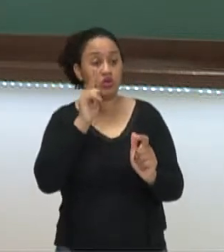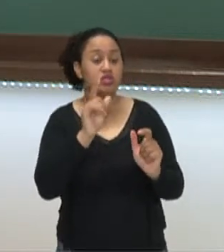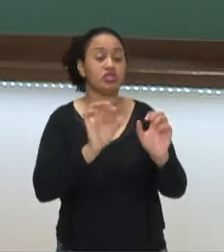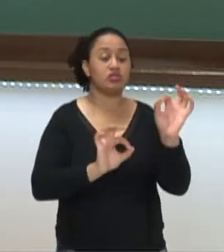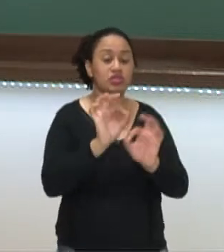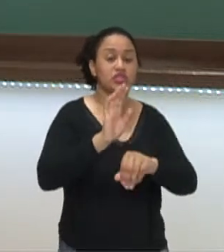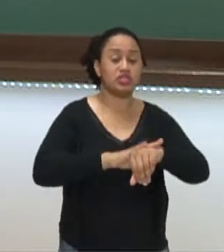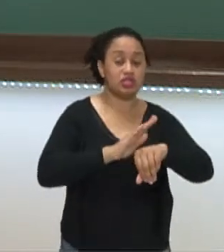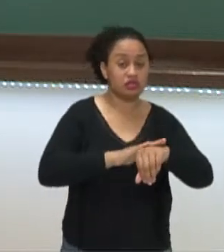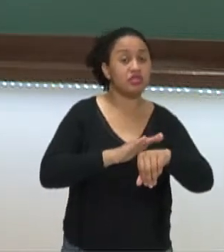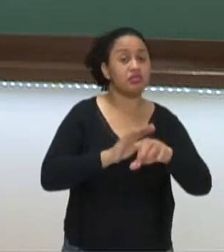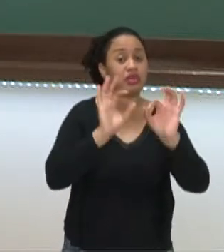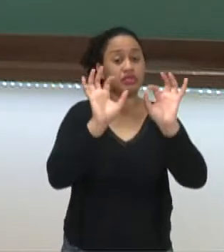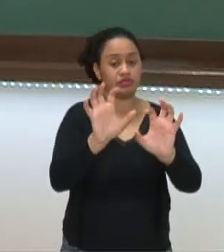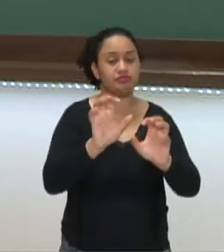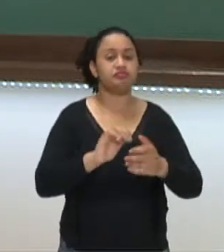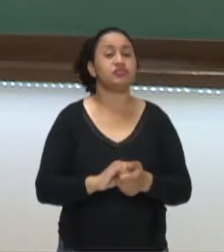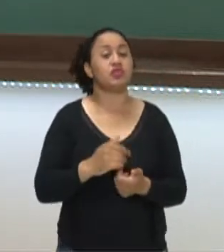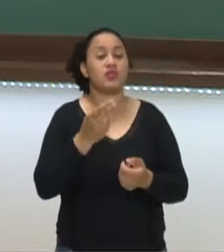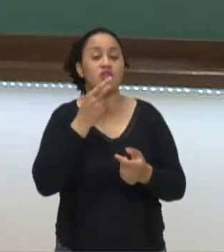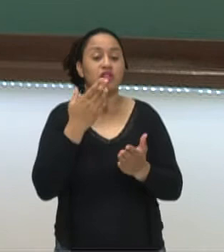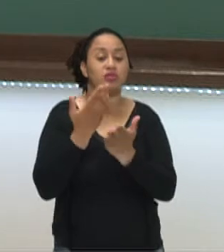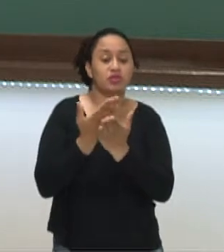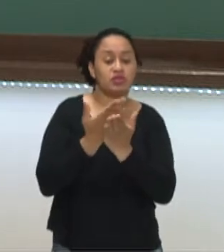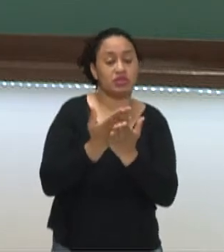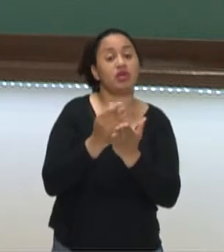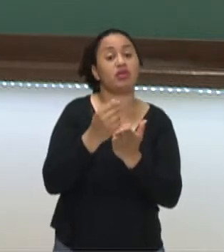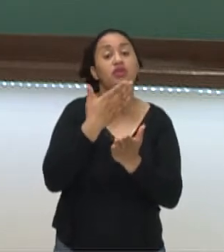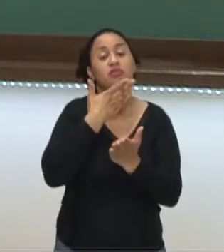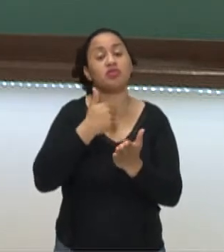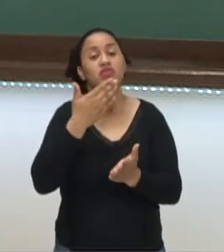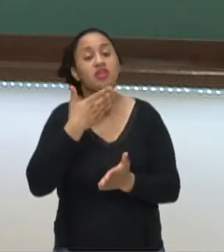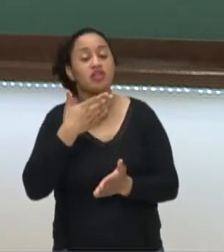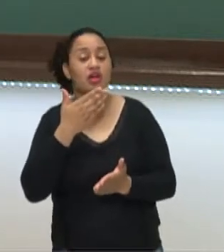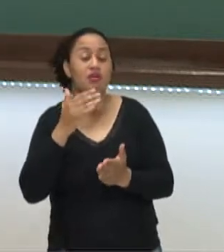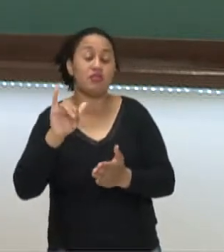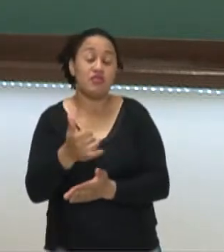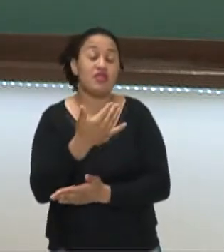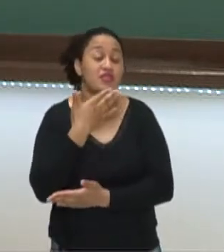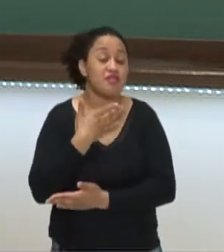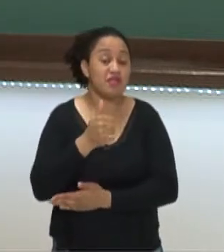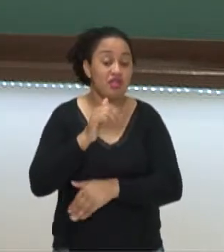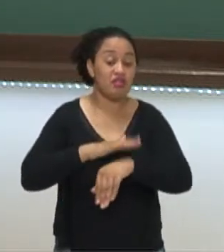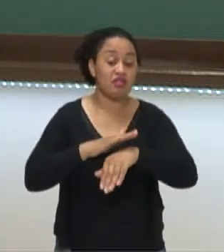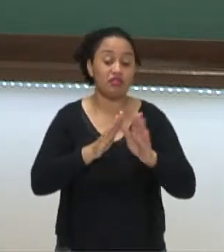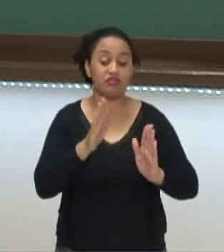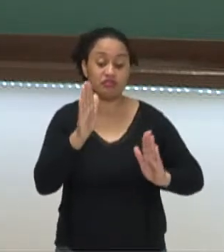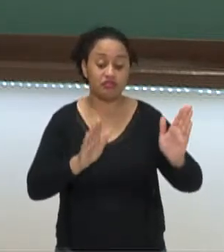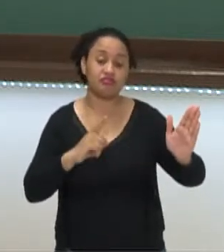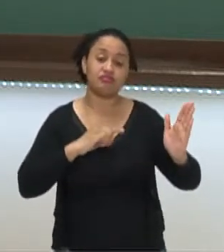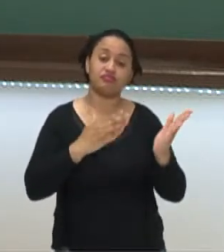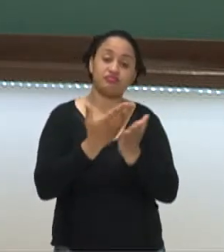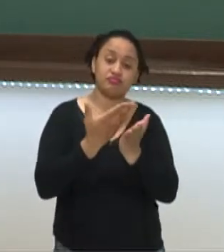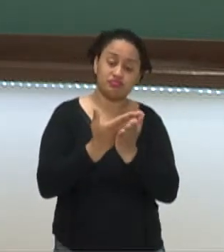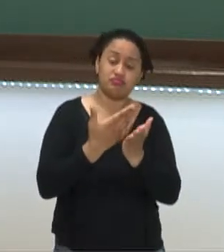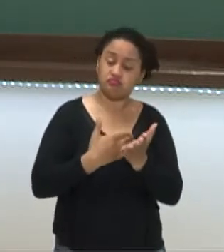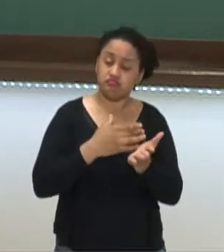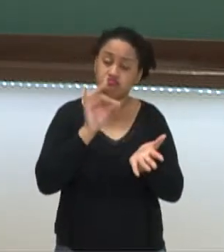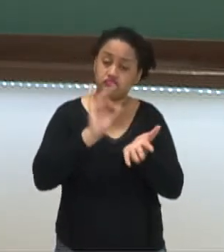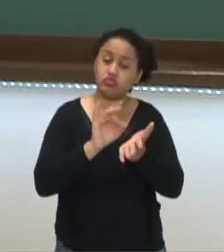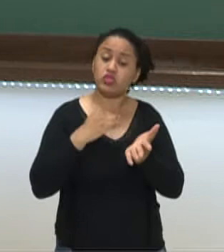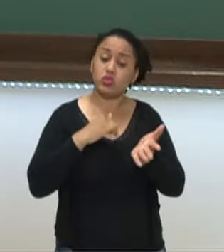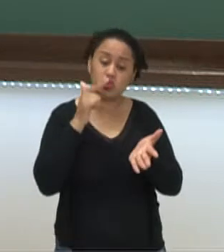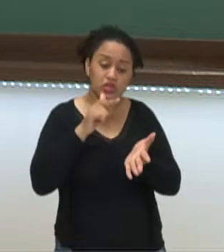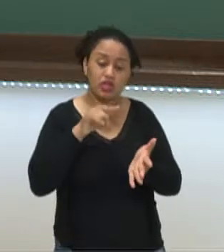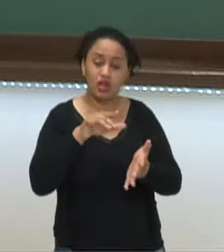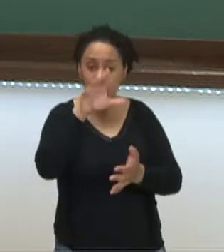é isso. Quando falamos em estudar, é aproveitar melhor aquele tempo de estudos para aprender, para ser efetivo,